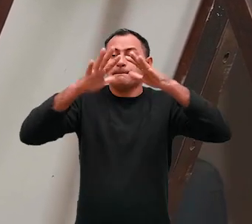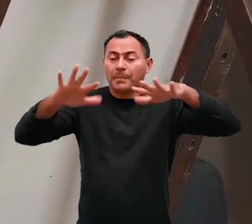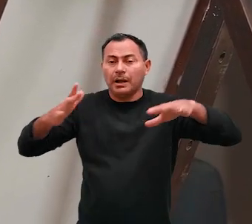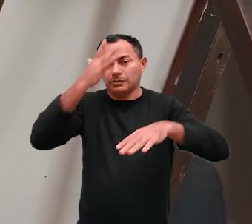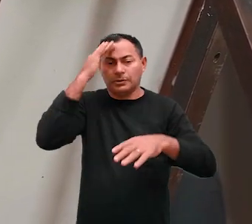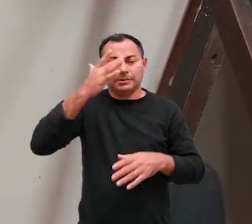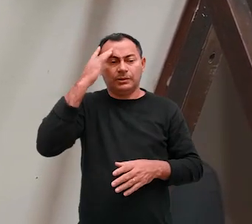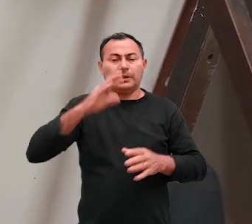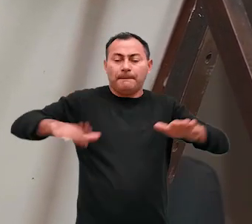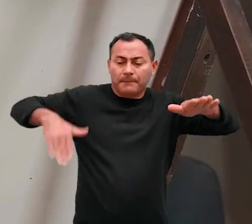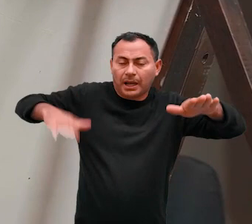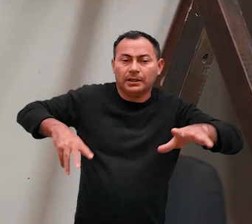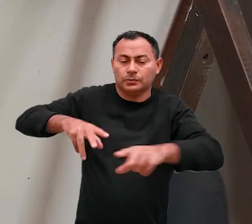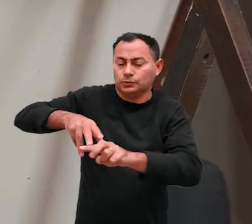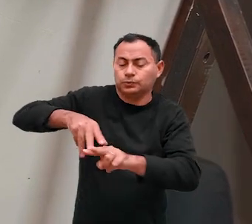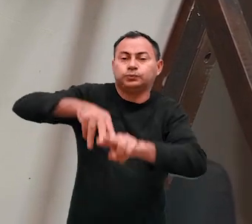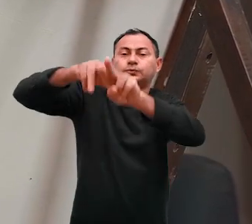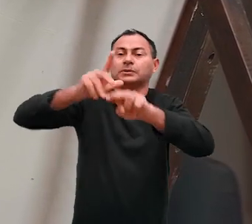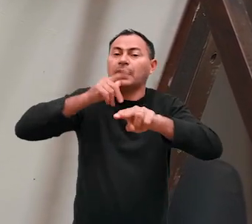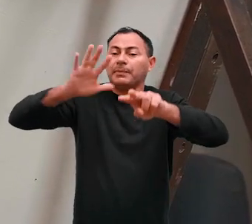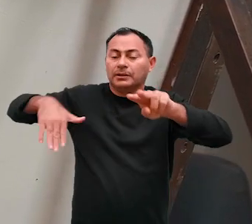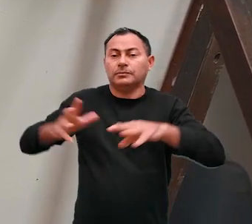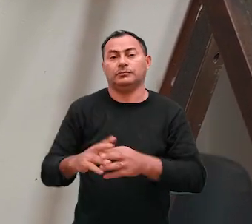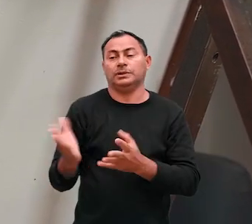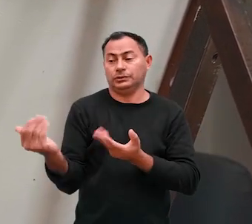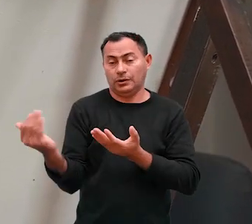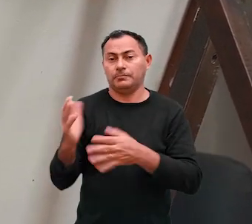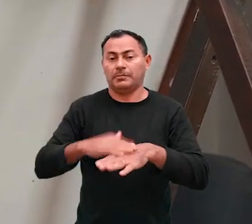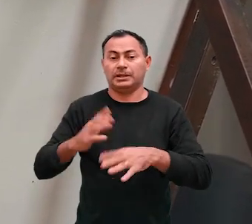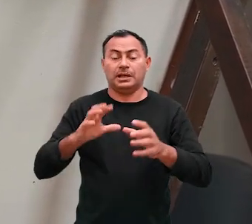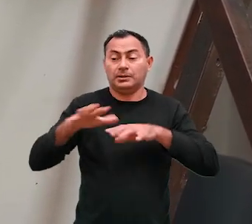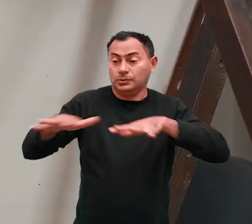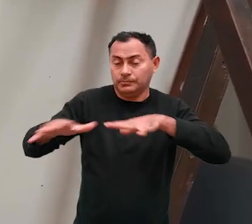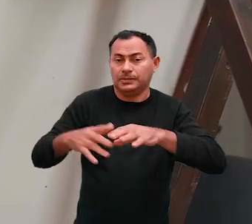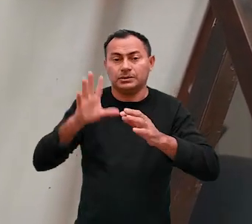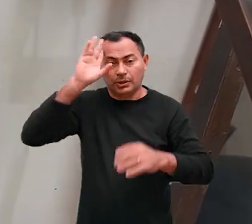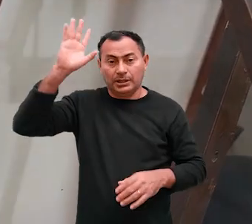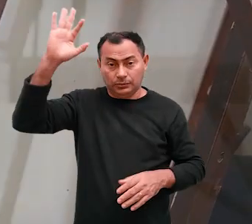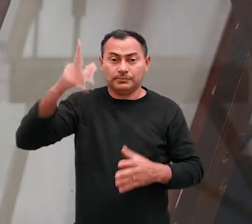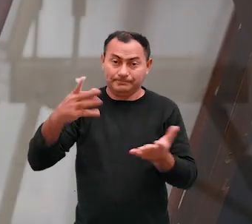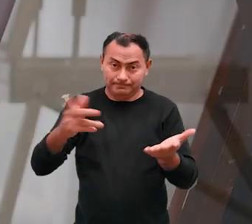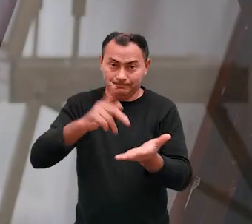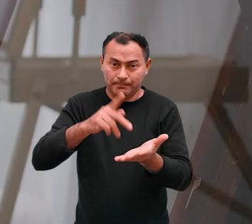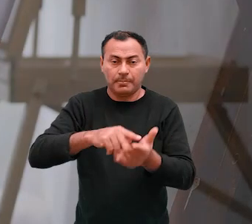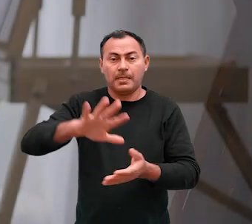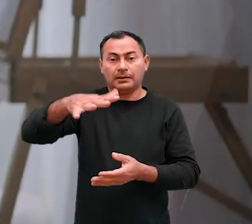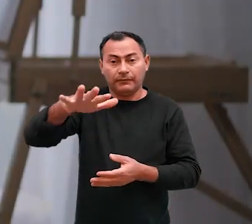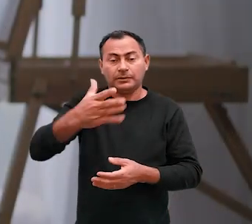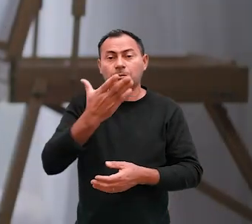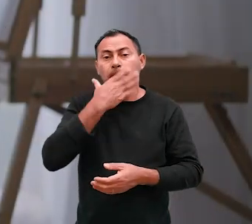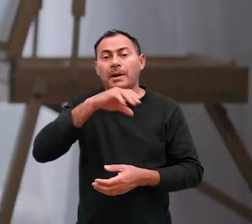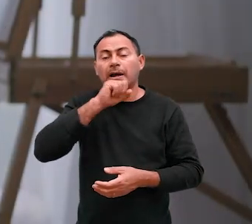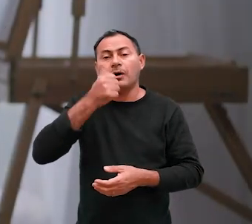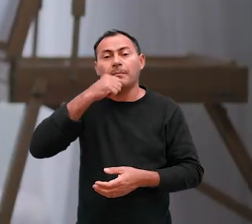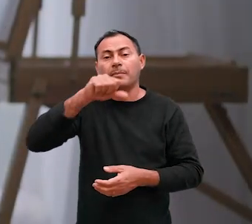na praia, se divertindo, surfando. Os jovens tendem a ser mais agitados e sonhadores, não é? Talvez os